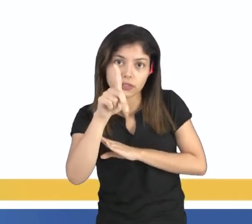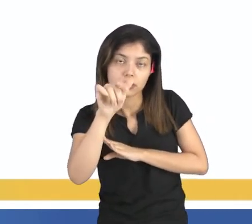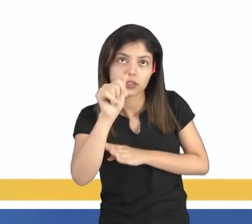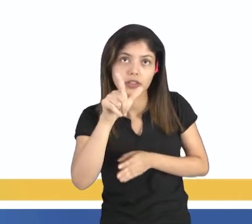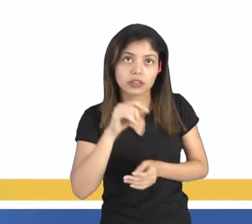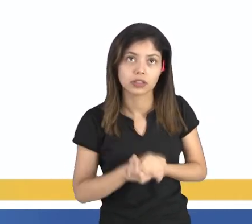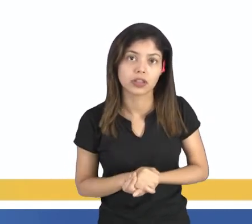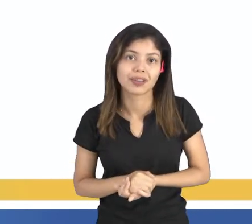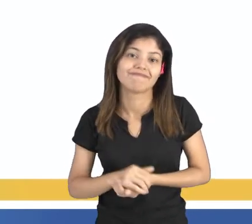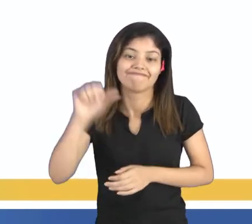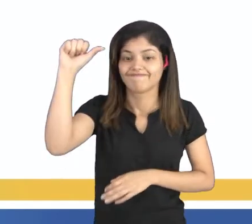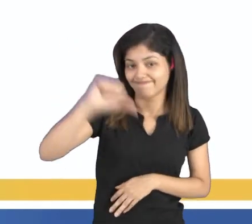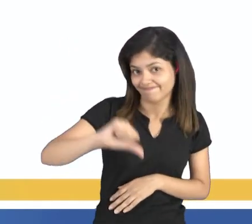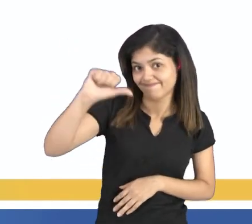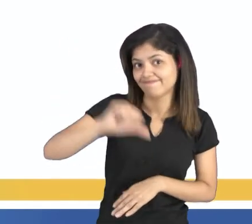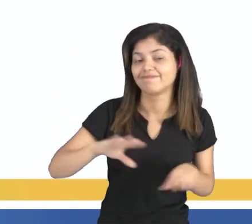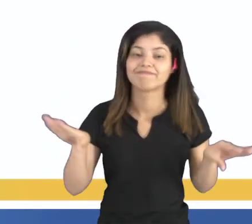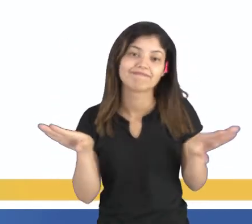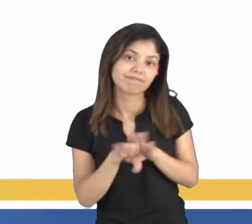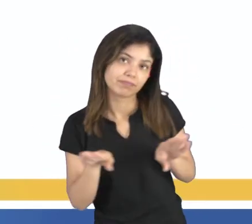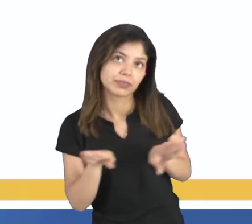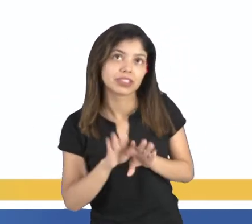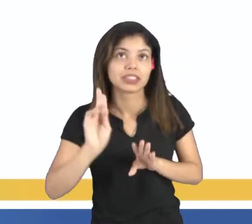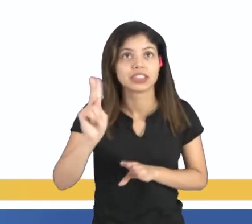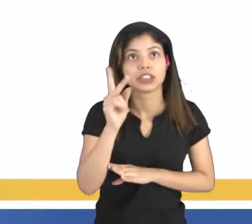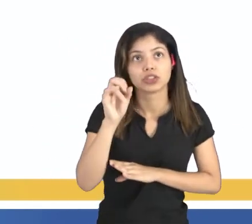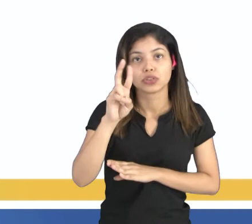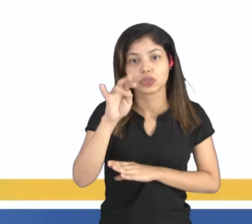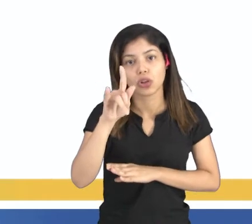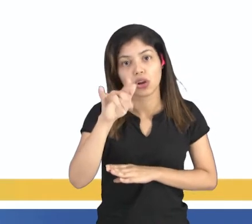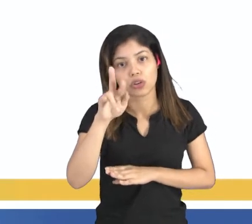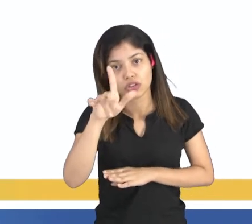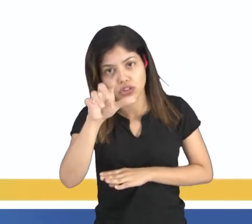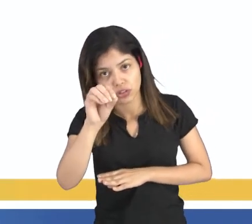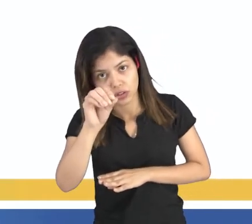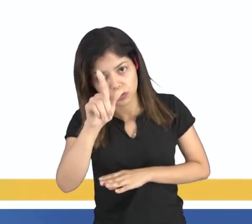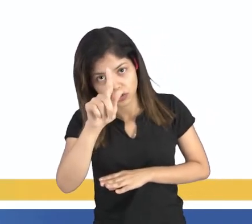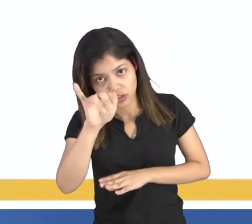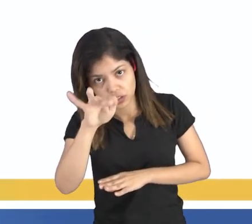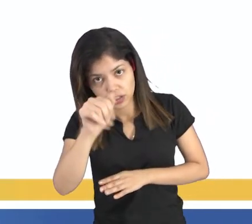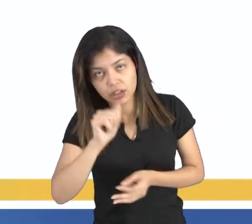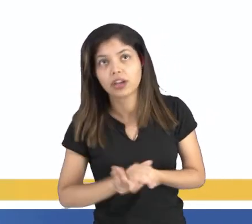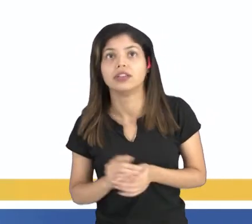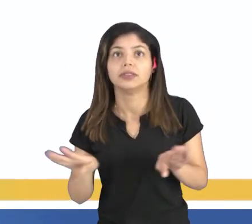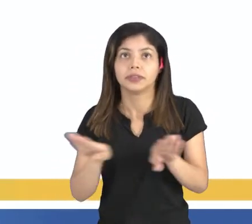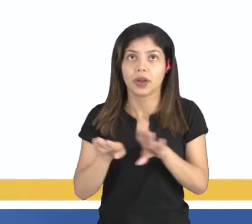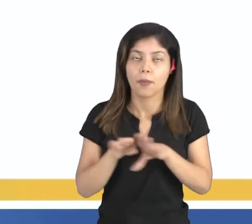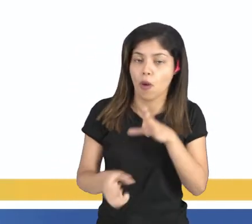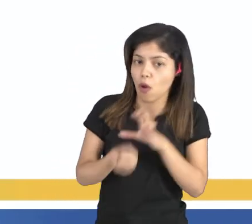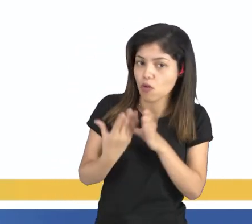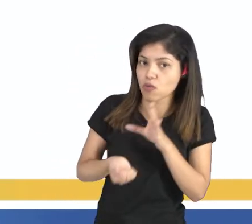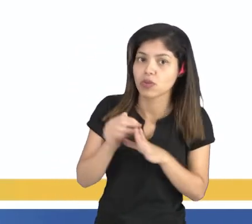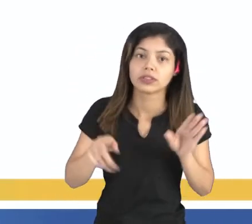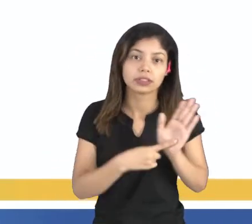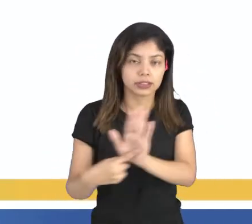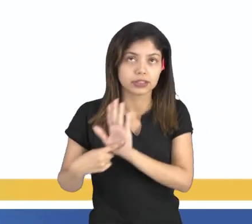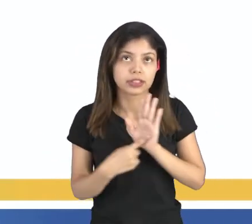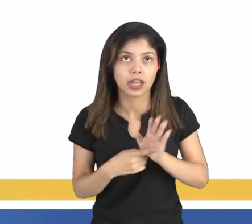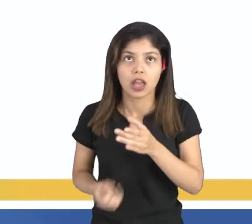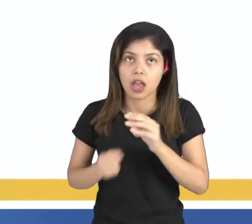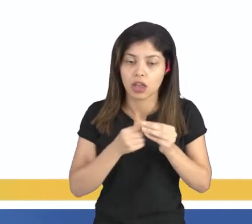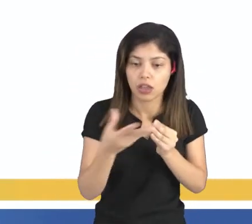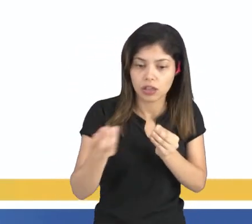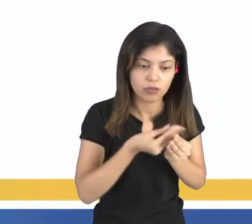principalmente consequências negativas sobre a hidrologia regional, sobre a disponibilidade dos recursos hídricos e